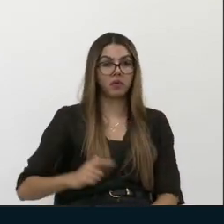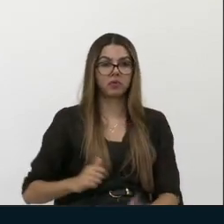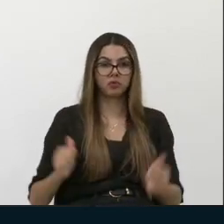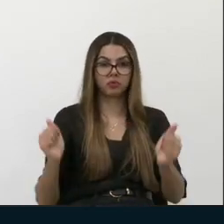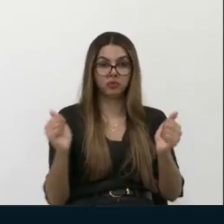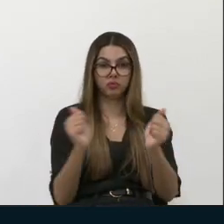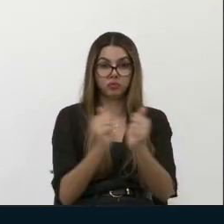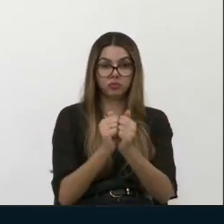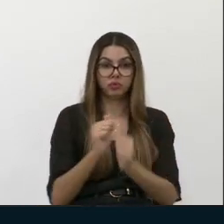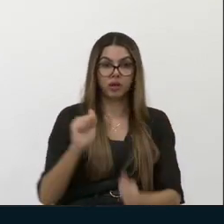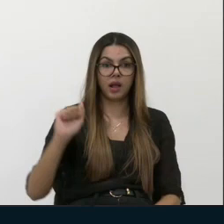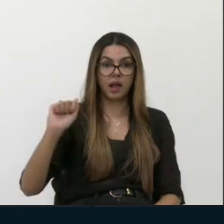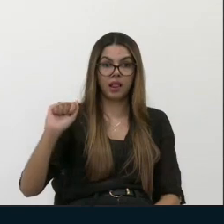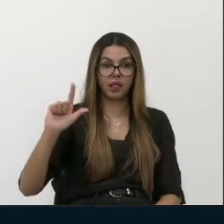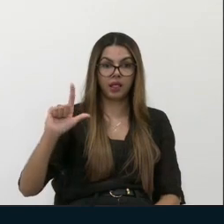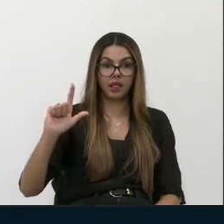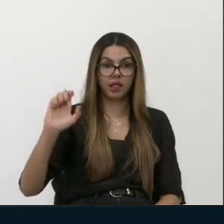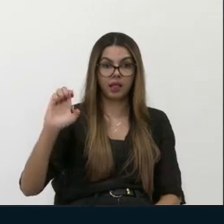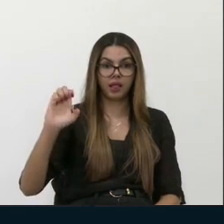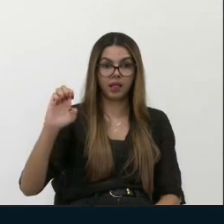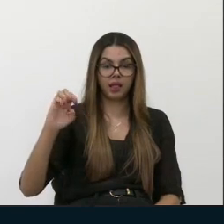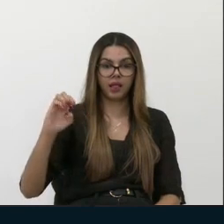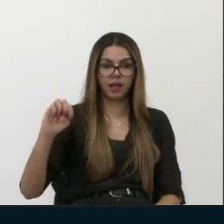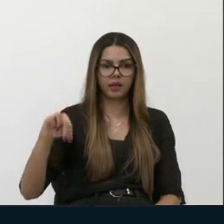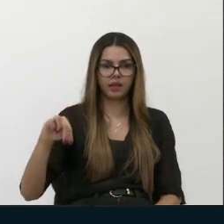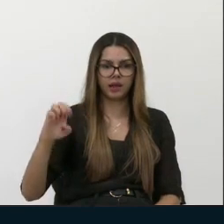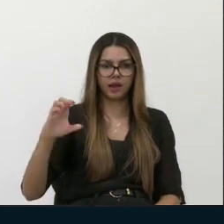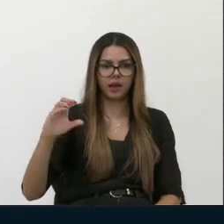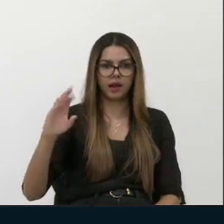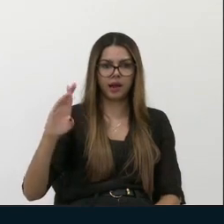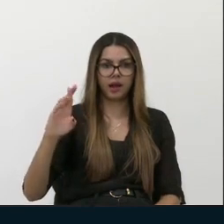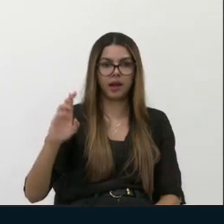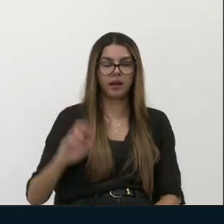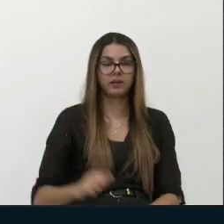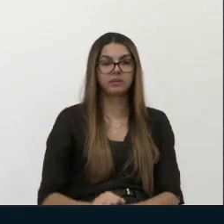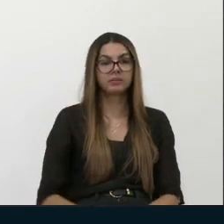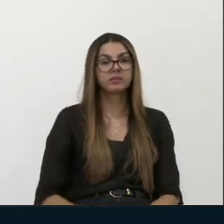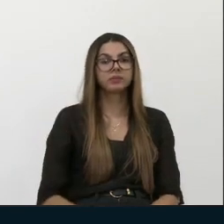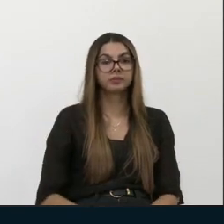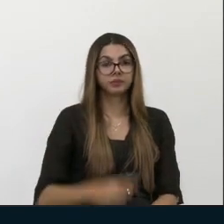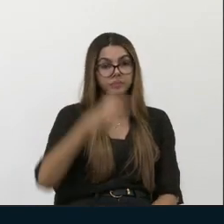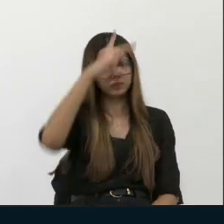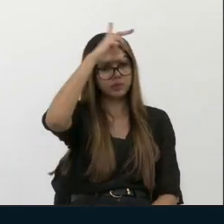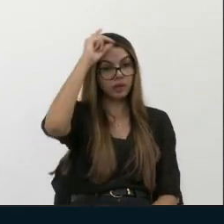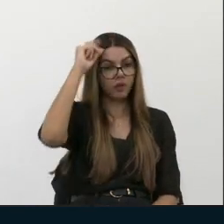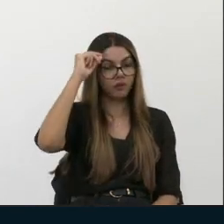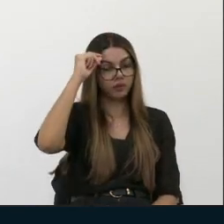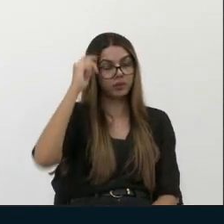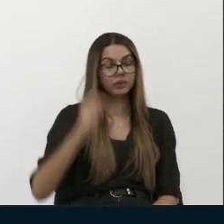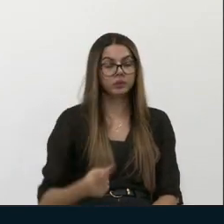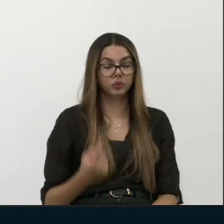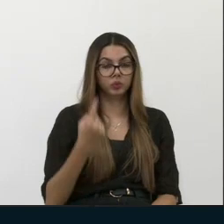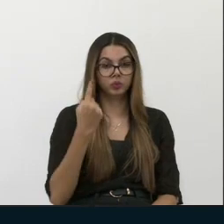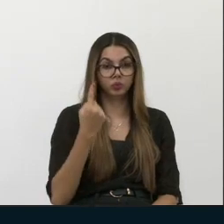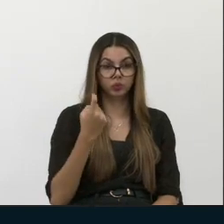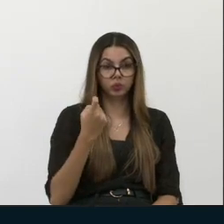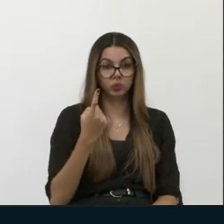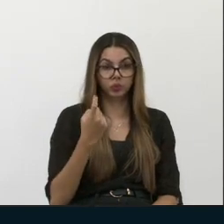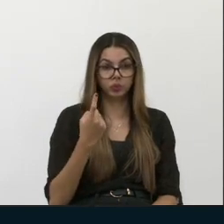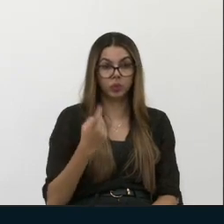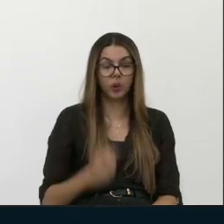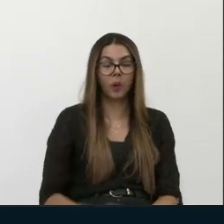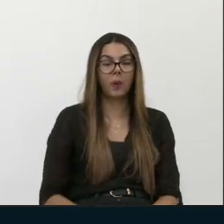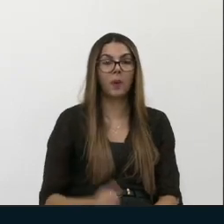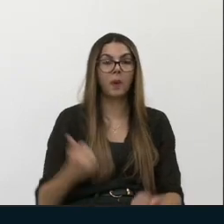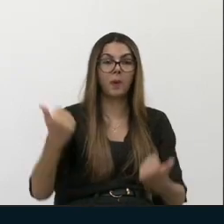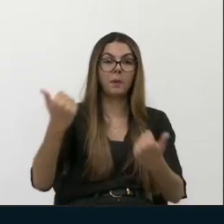Junto com o Alencar Santana, que é um deputado federal, que é pré-candidato a prefeito da cidade de Guarulhos, é o único apoiado pelo presidente Lula,